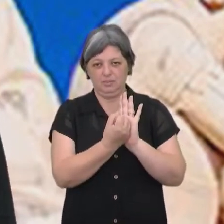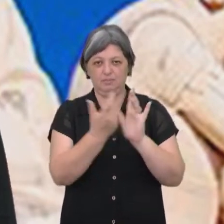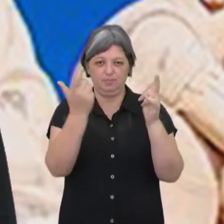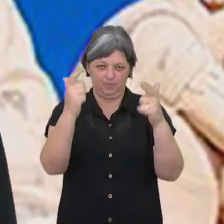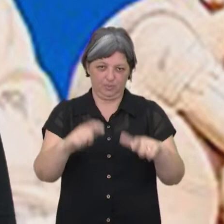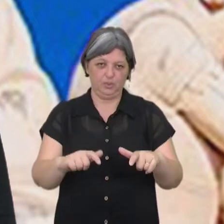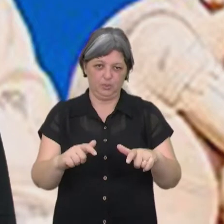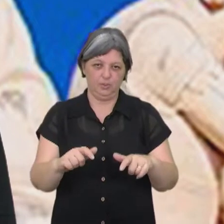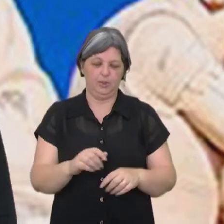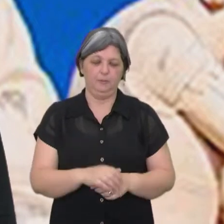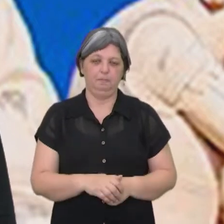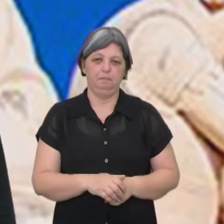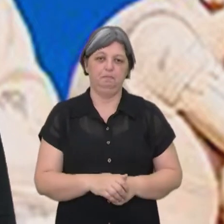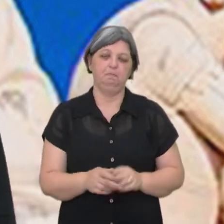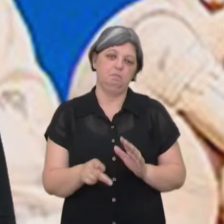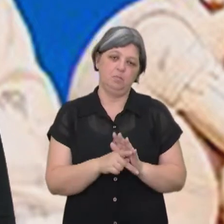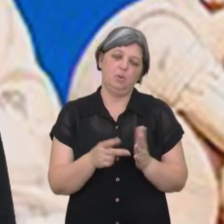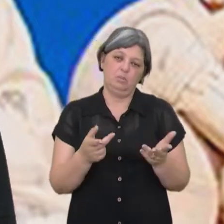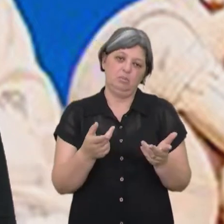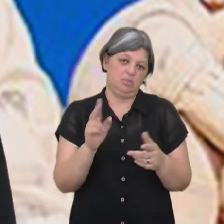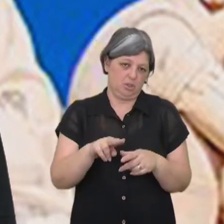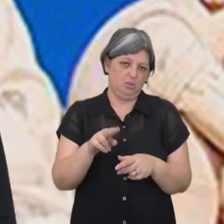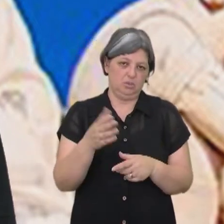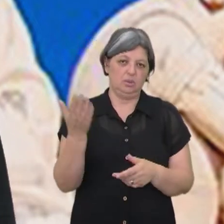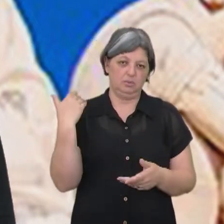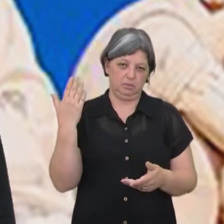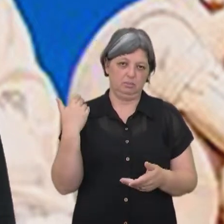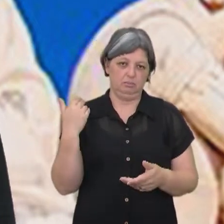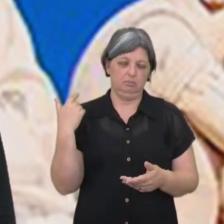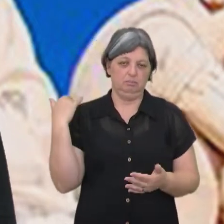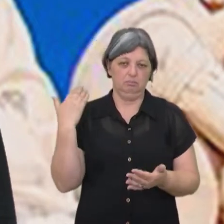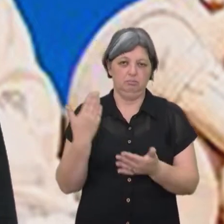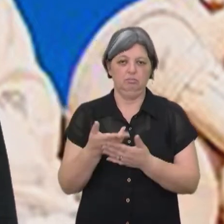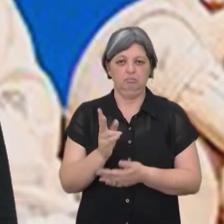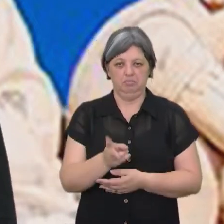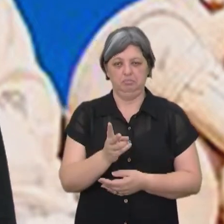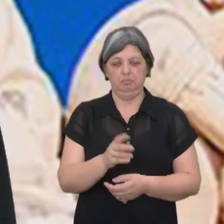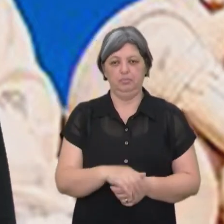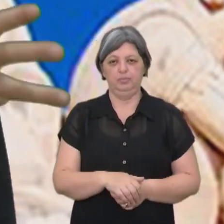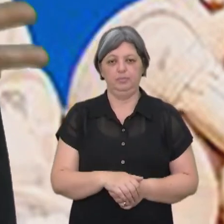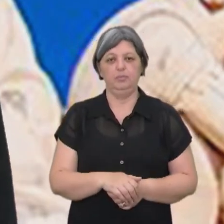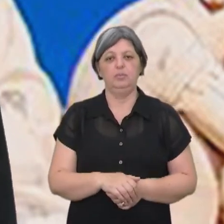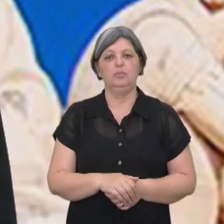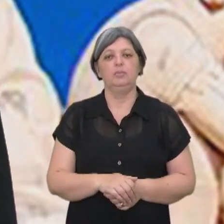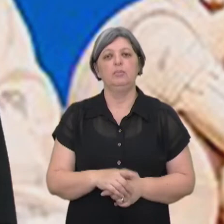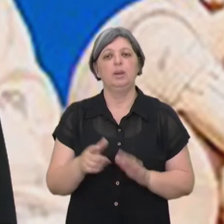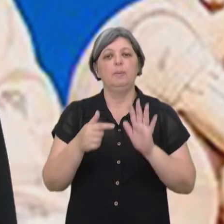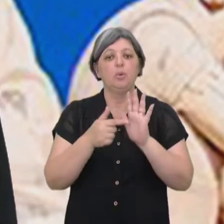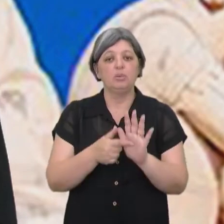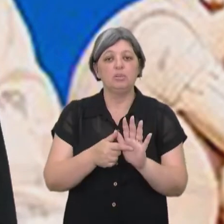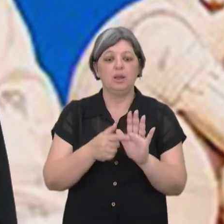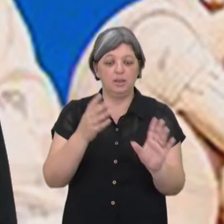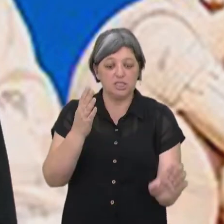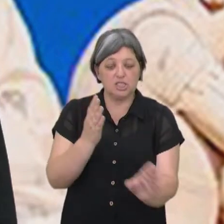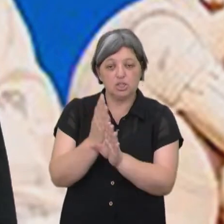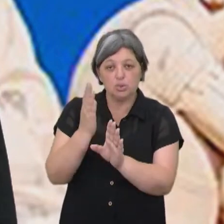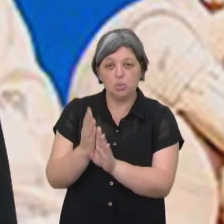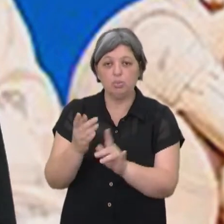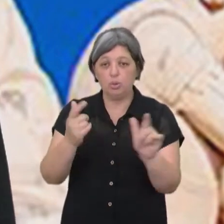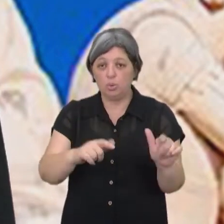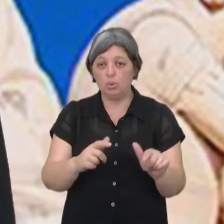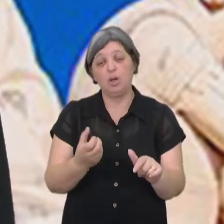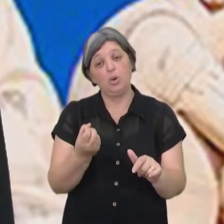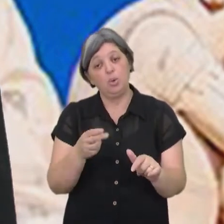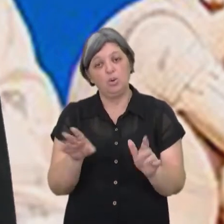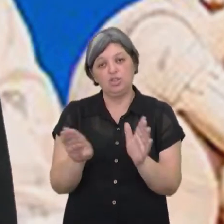caso, como eles diziam, né, e utilizam esse termo até hoje, para designar que foi descoberto ou que quem